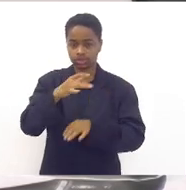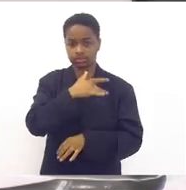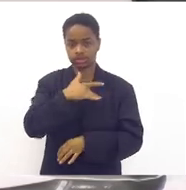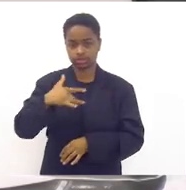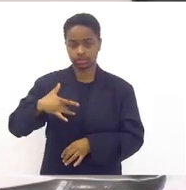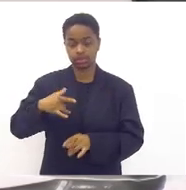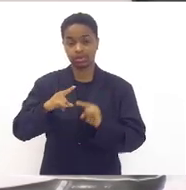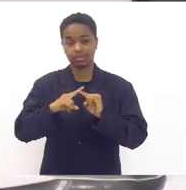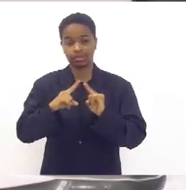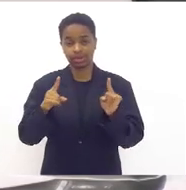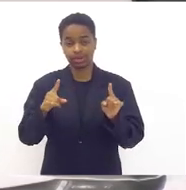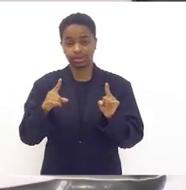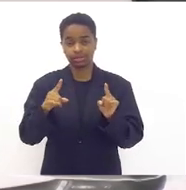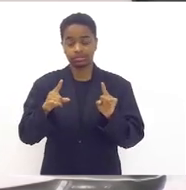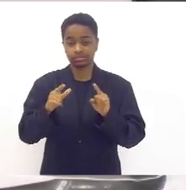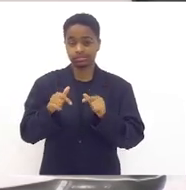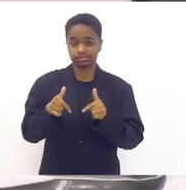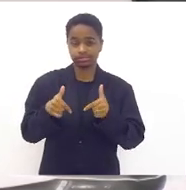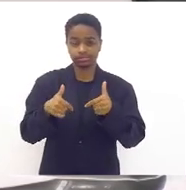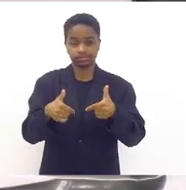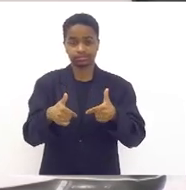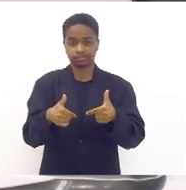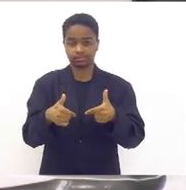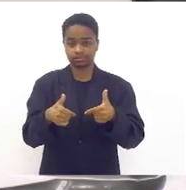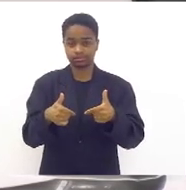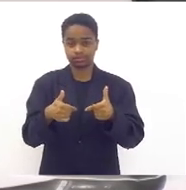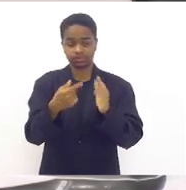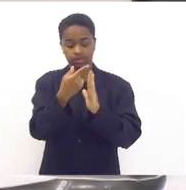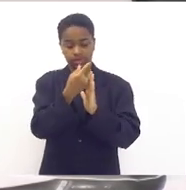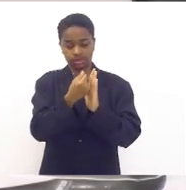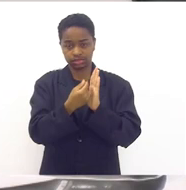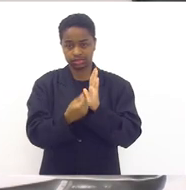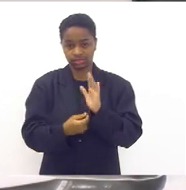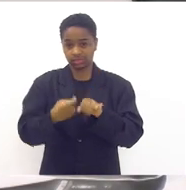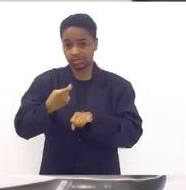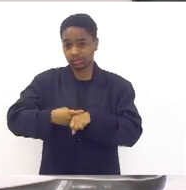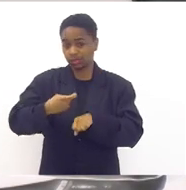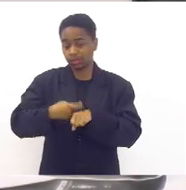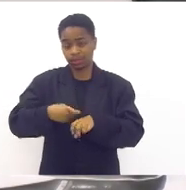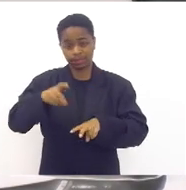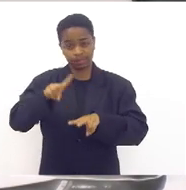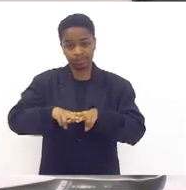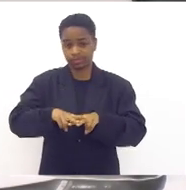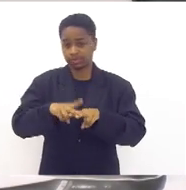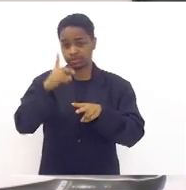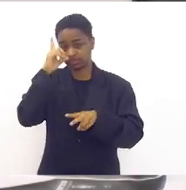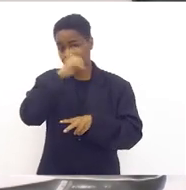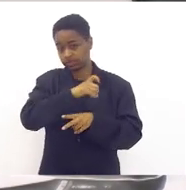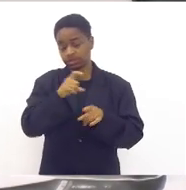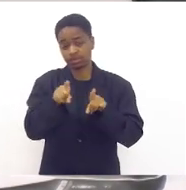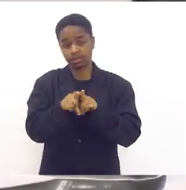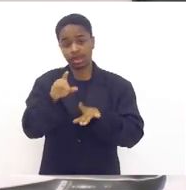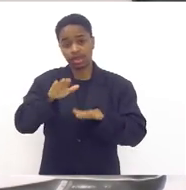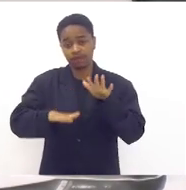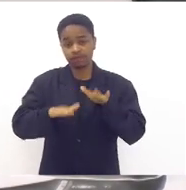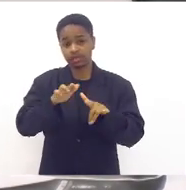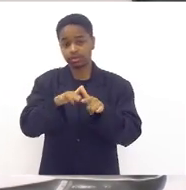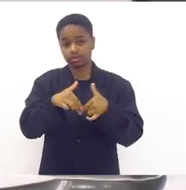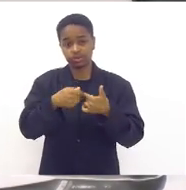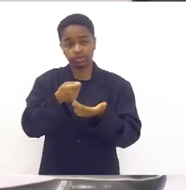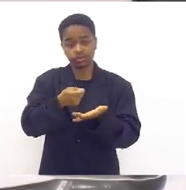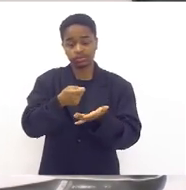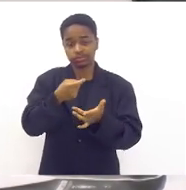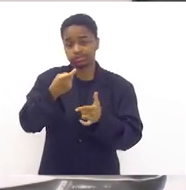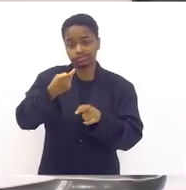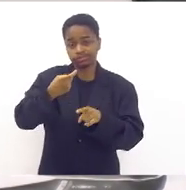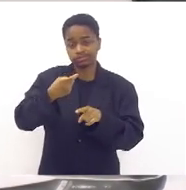mas faz uma execução orçamentária muito engessada e complexa. E, às vezes, por esse engessamento, você não